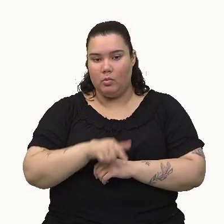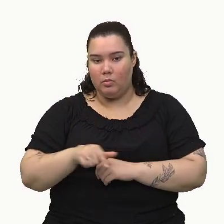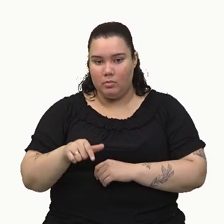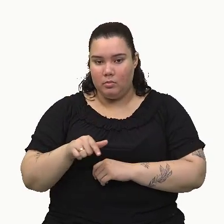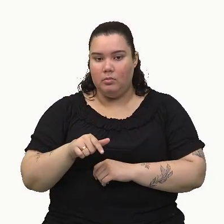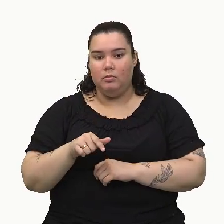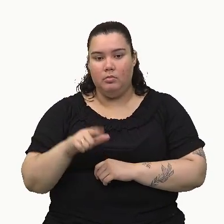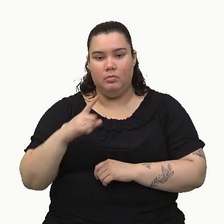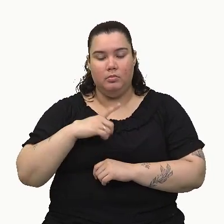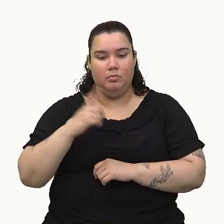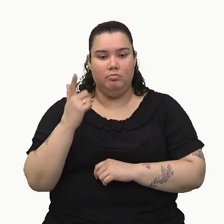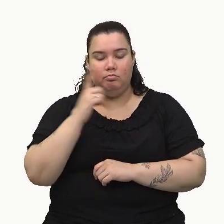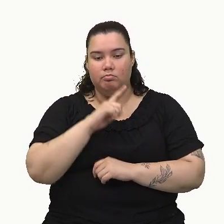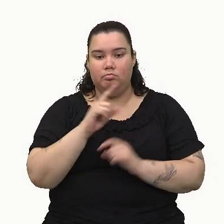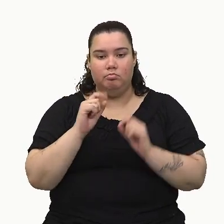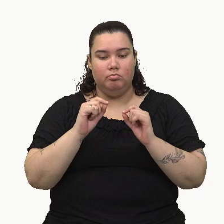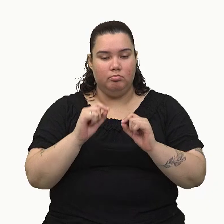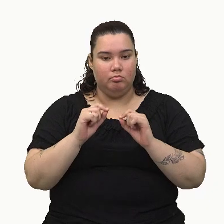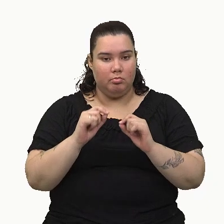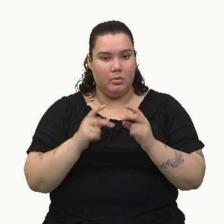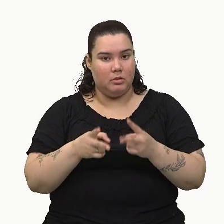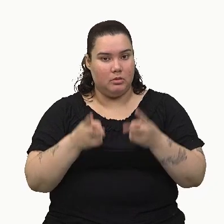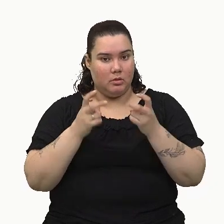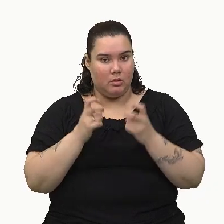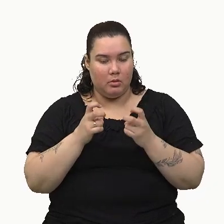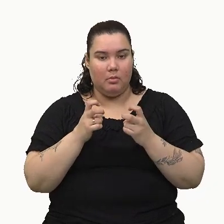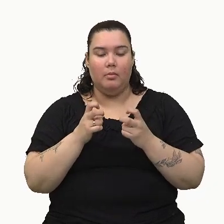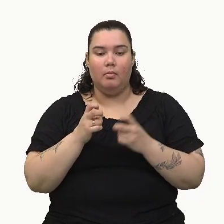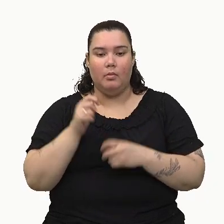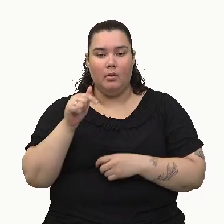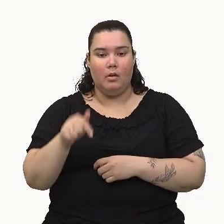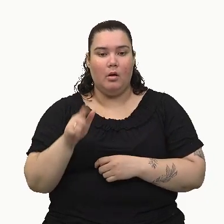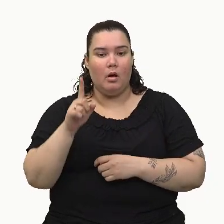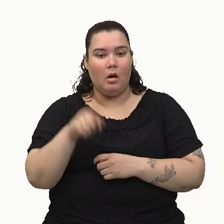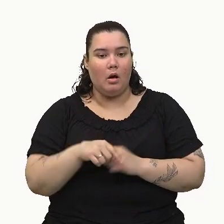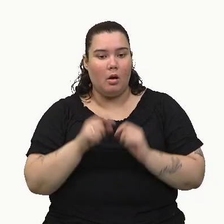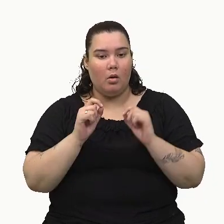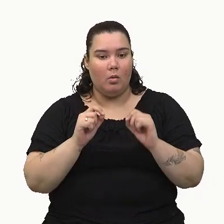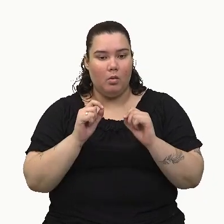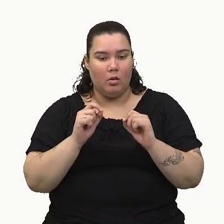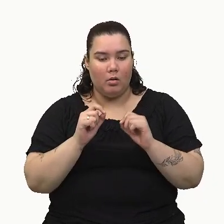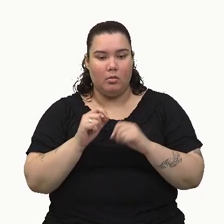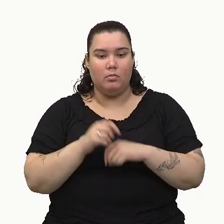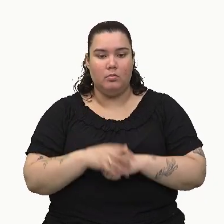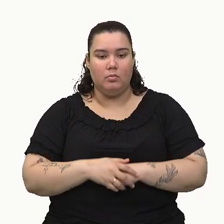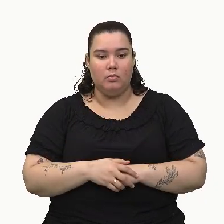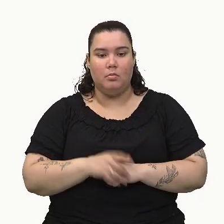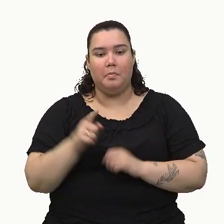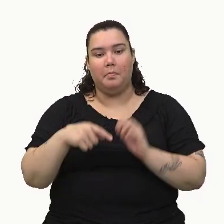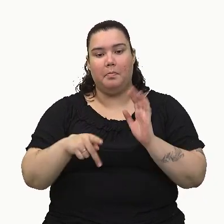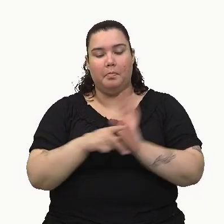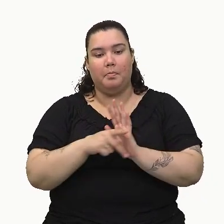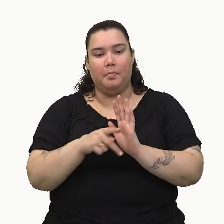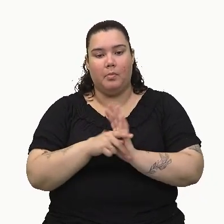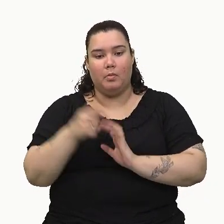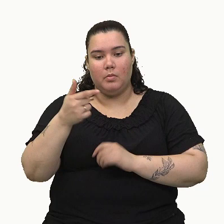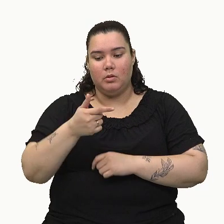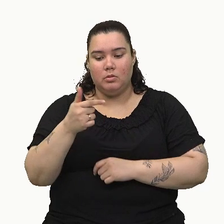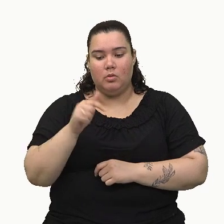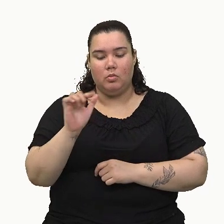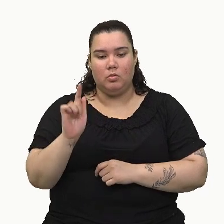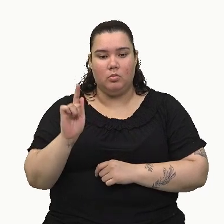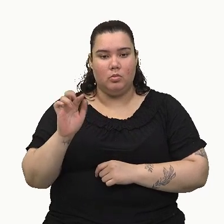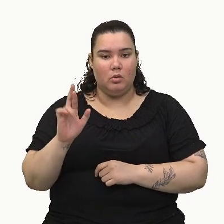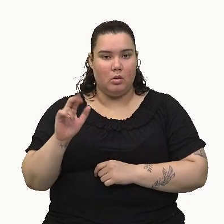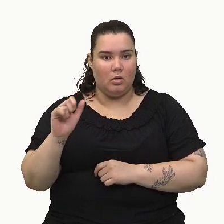a gente consegue reparar, então, que esta função, na verdade, ela é do segundo grau,